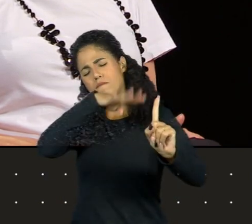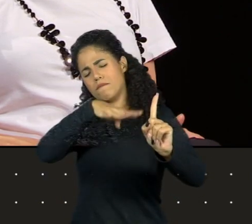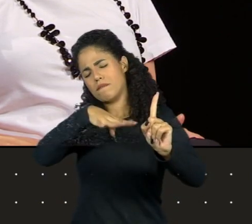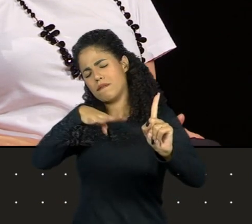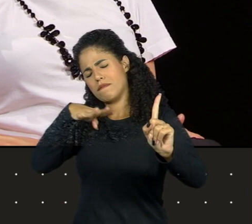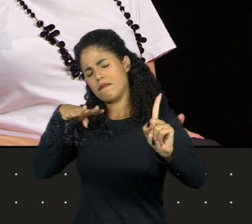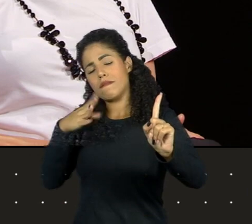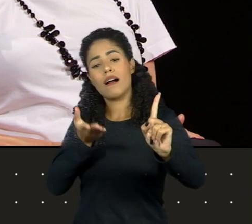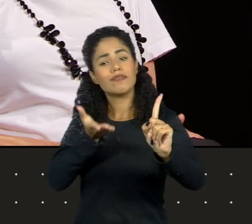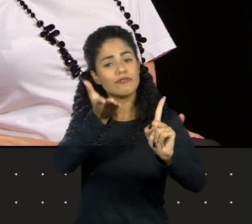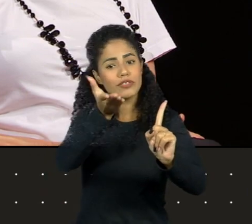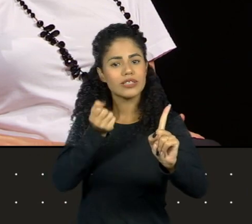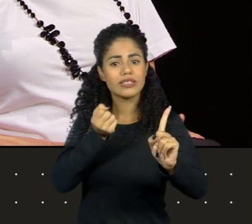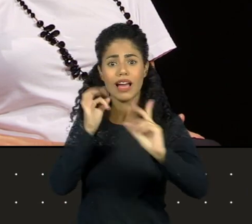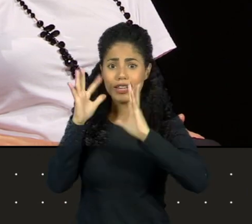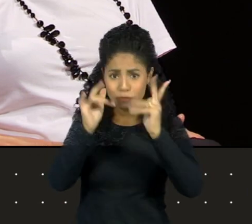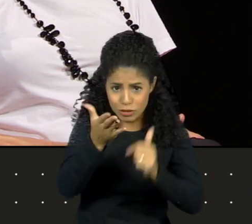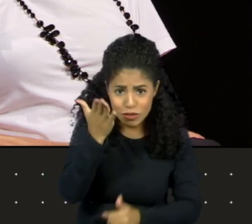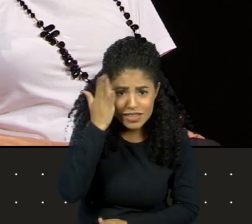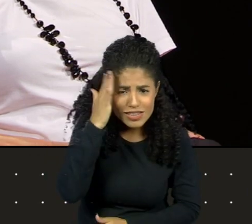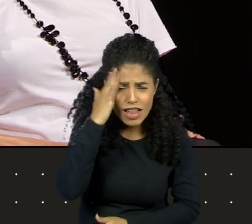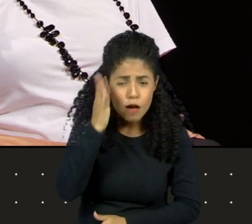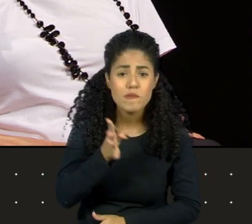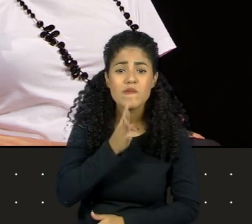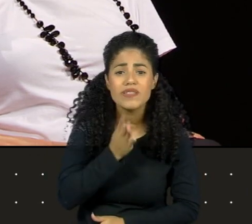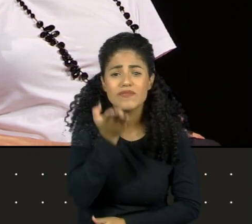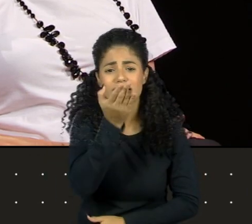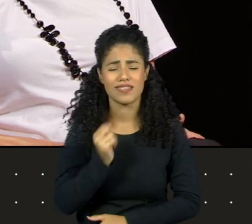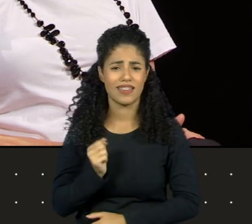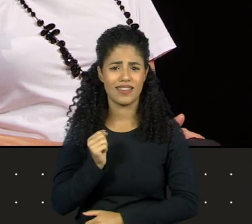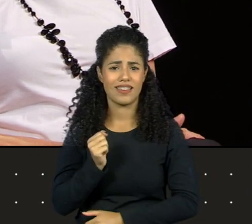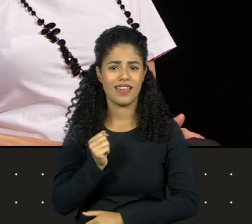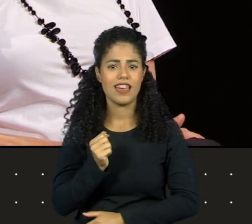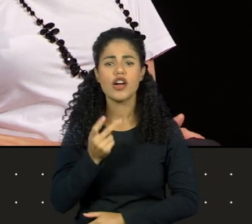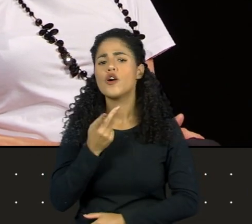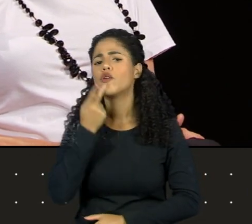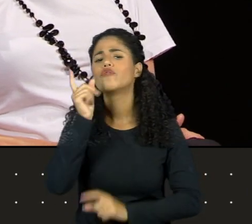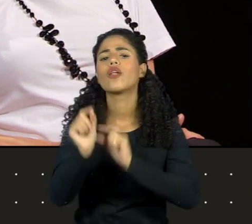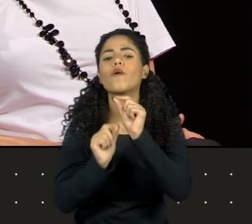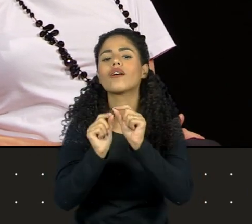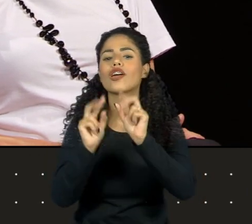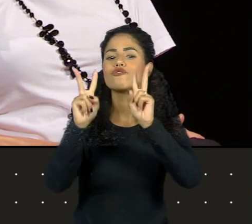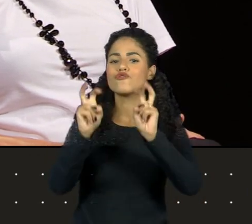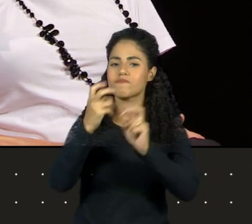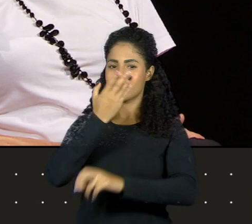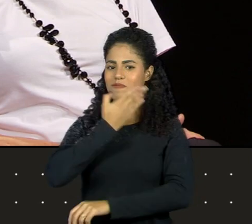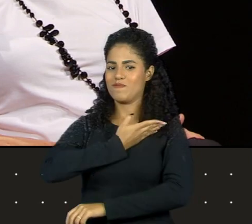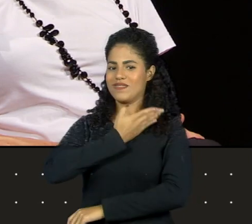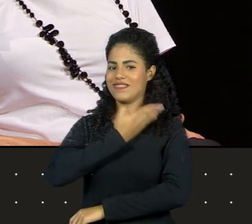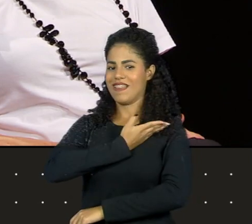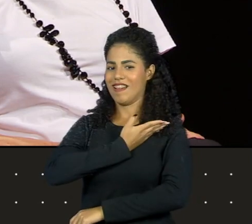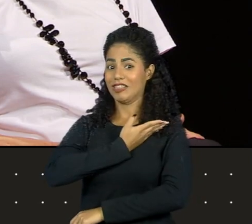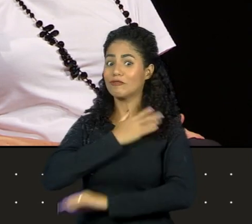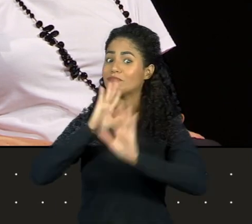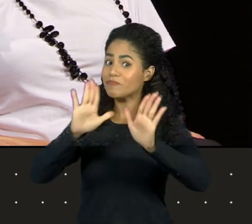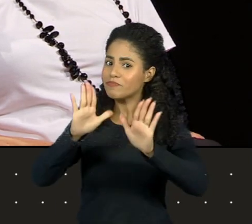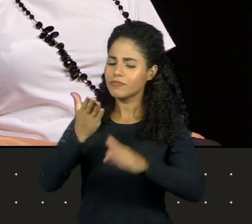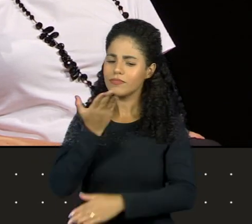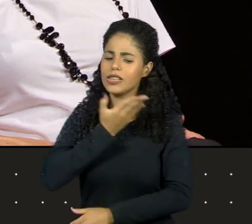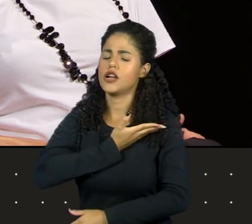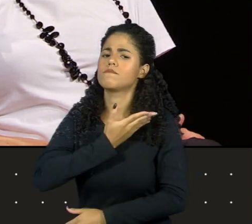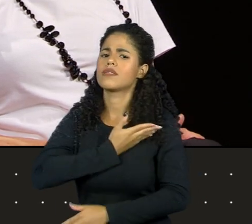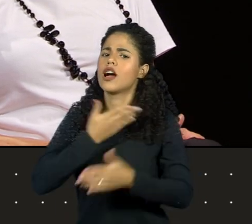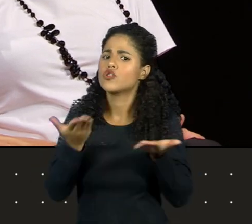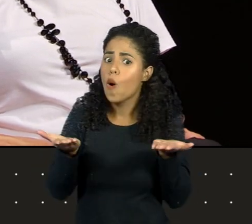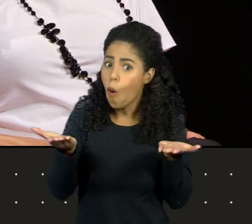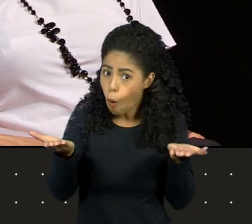Todo mundo já sabe. O que eu tenho que falar é sobre amizade. E a amizade hoje em dia é